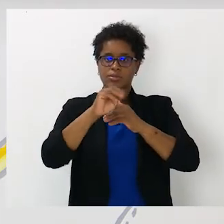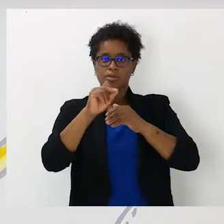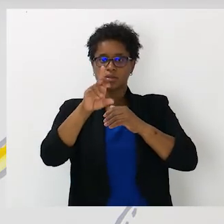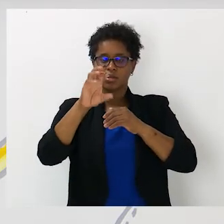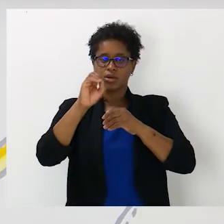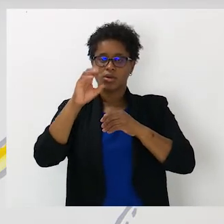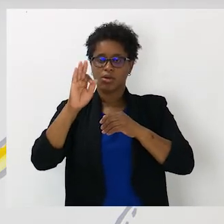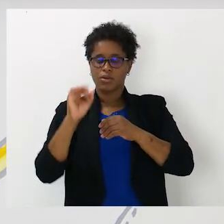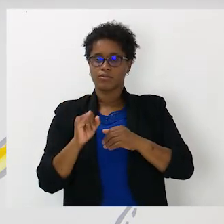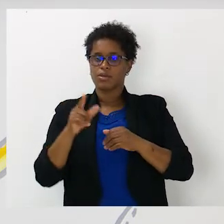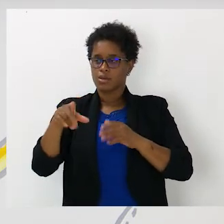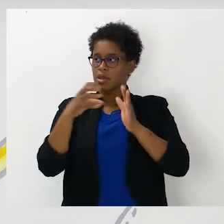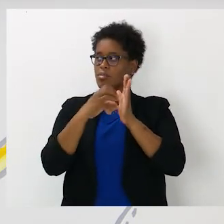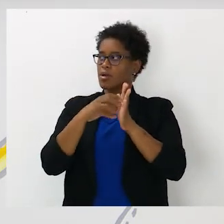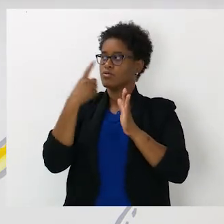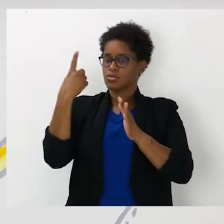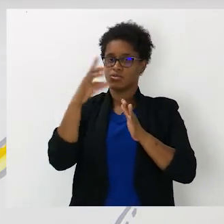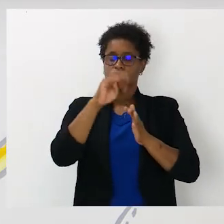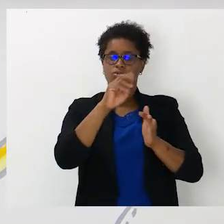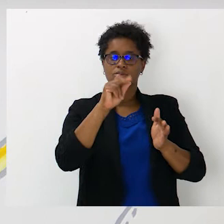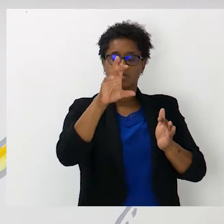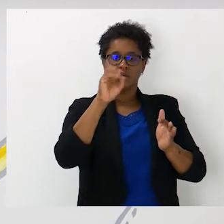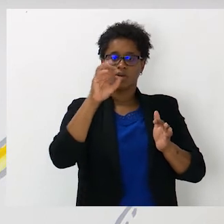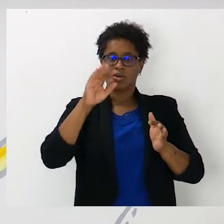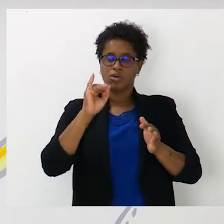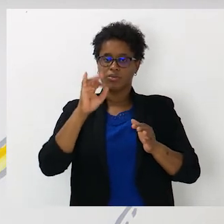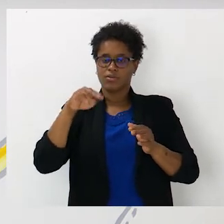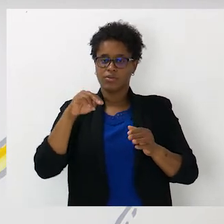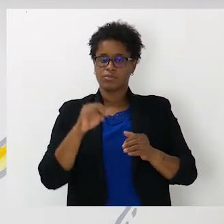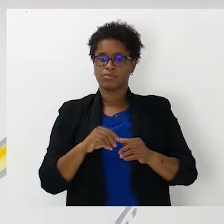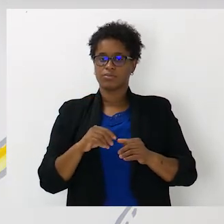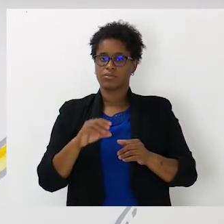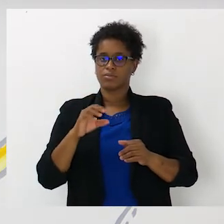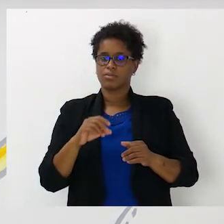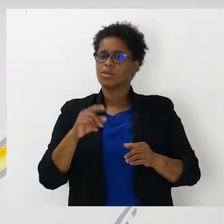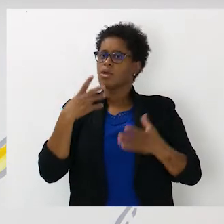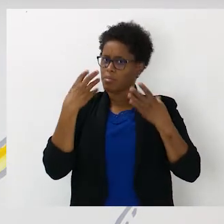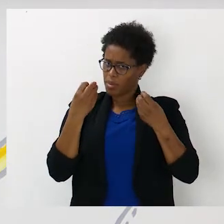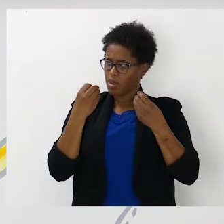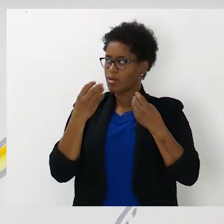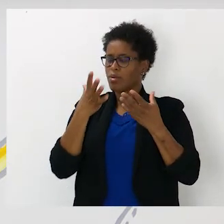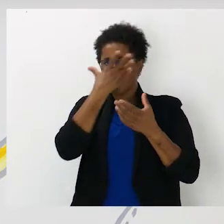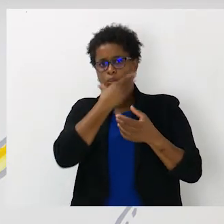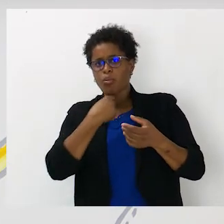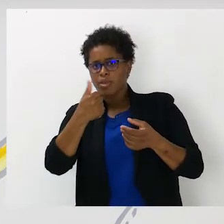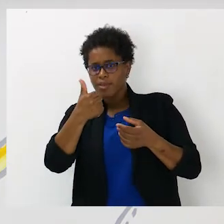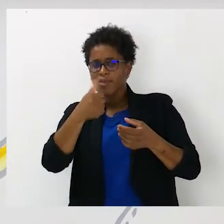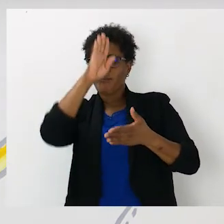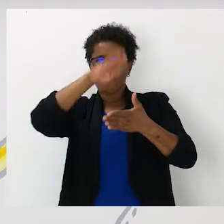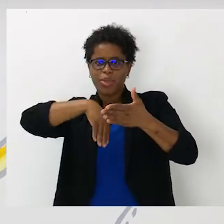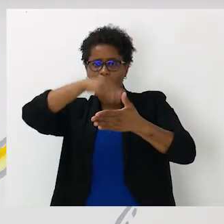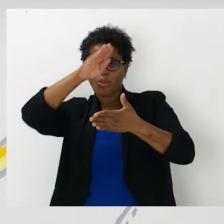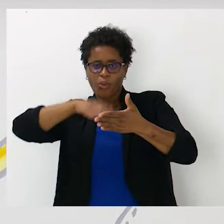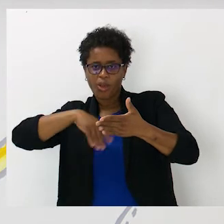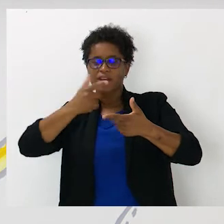ali imagem de um sarcófago muito bem embelezado, com